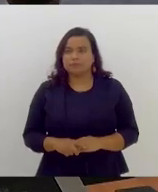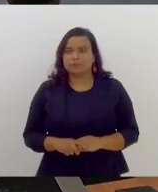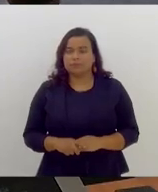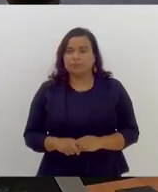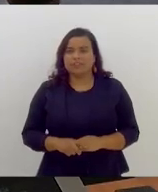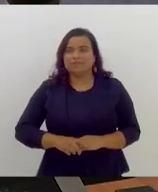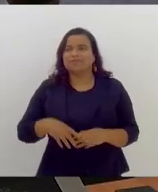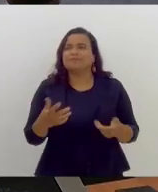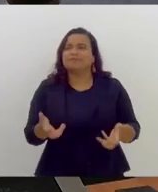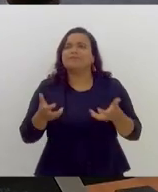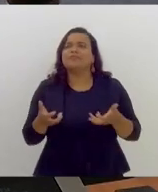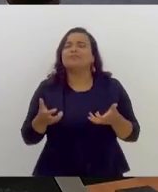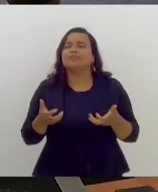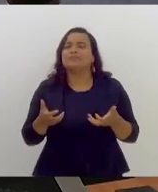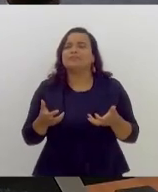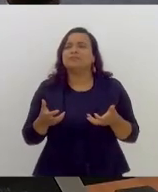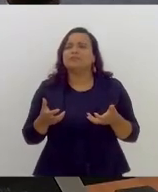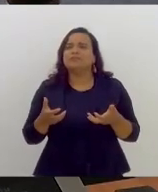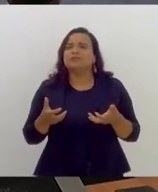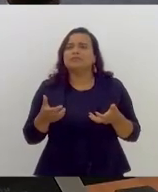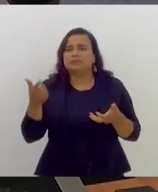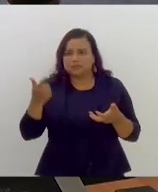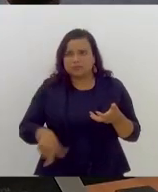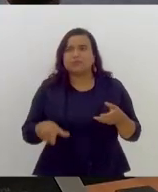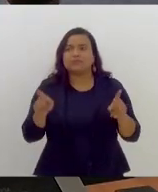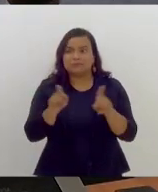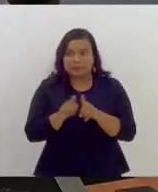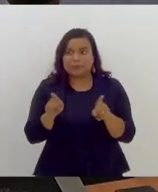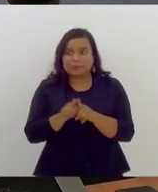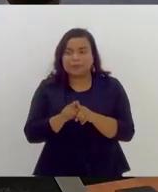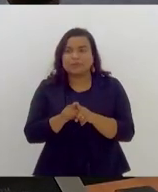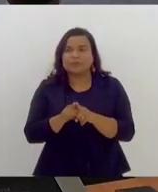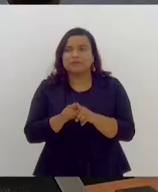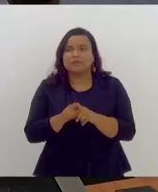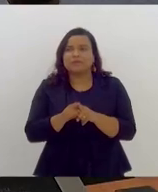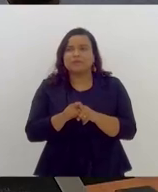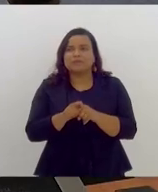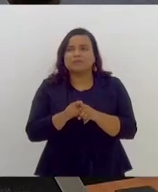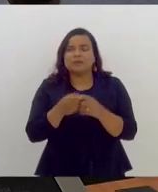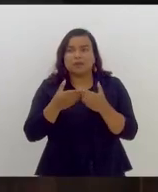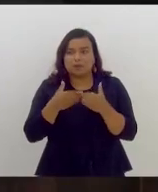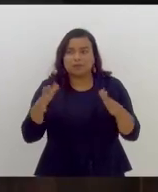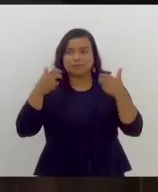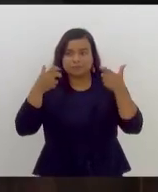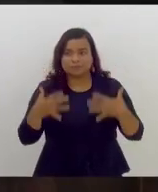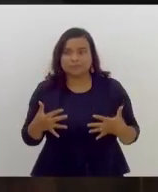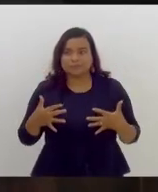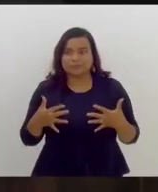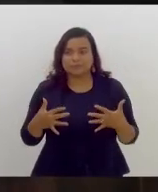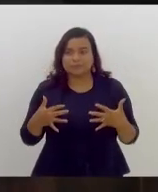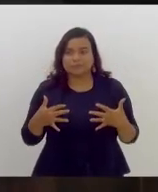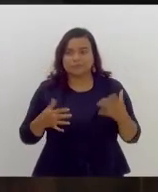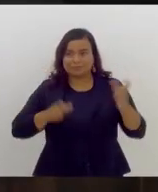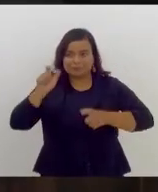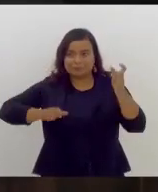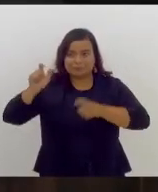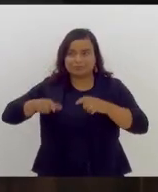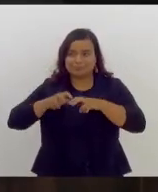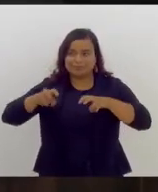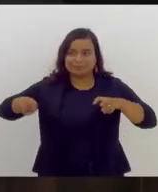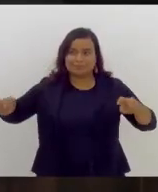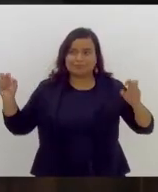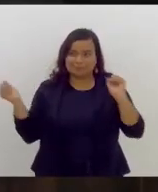Quero aqui abrir a fala para os membros da